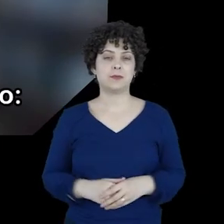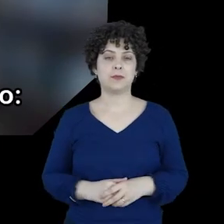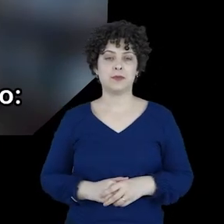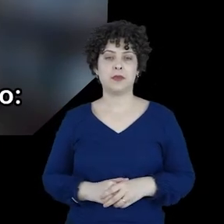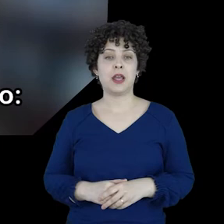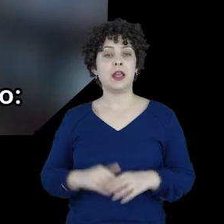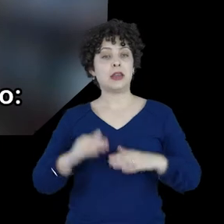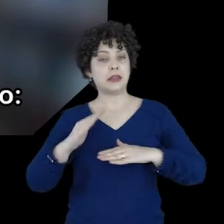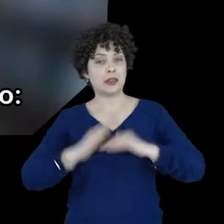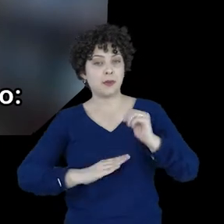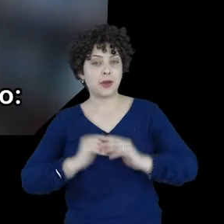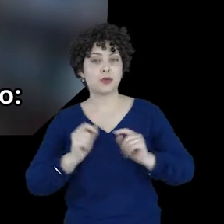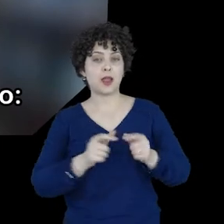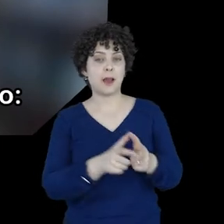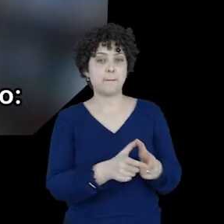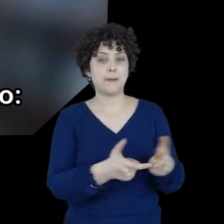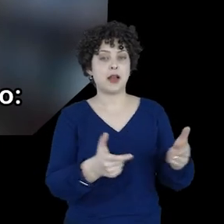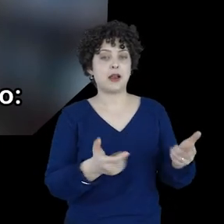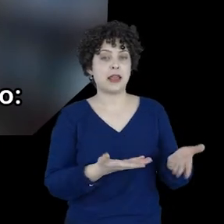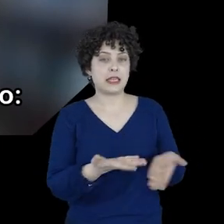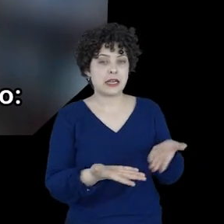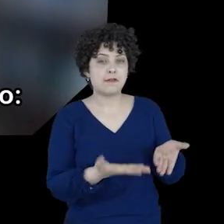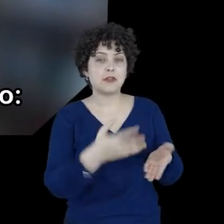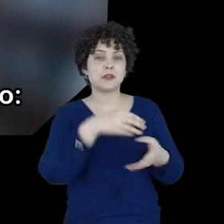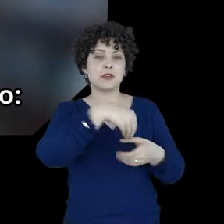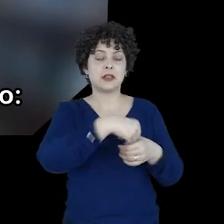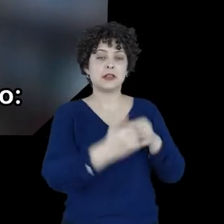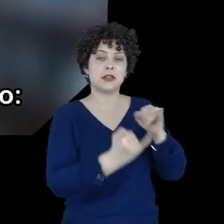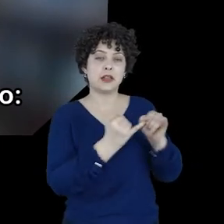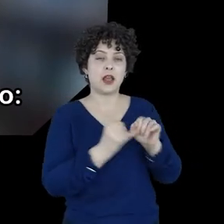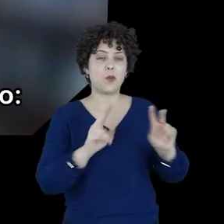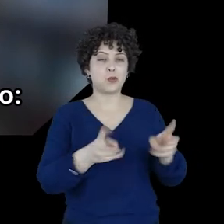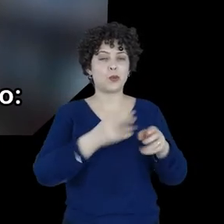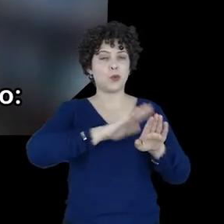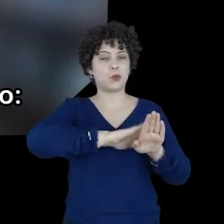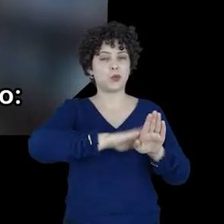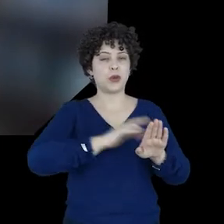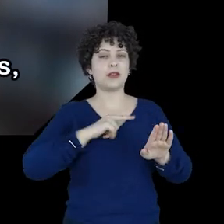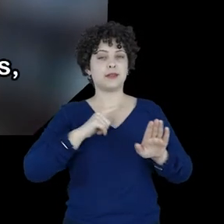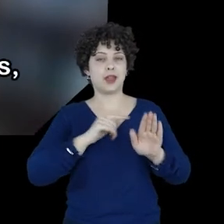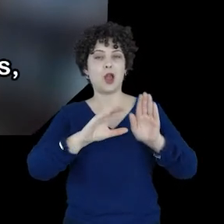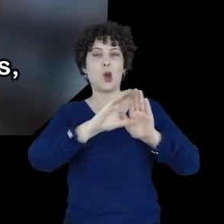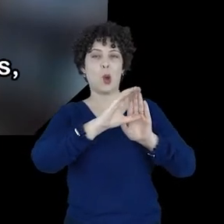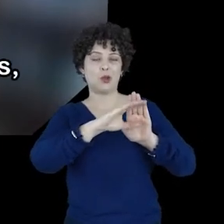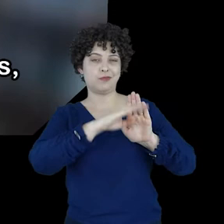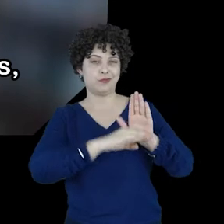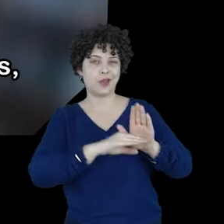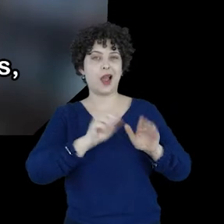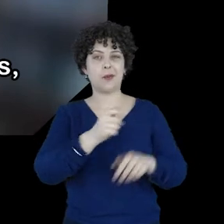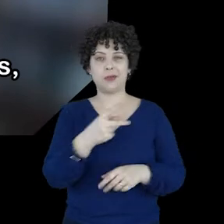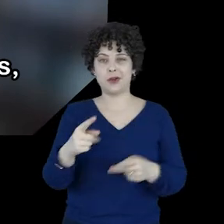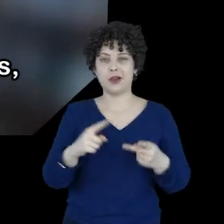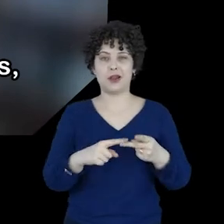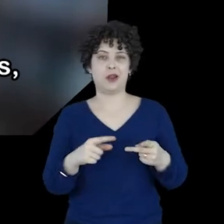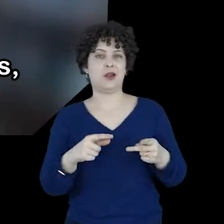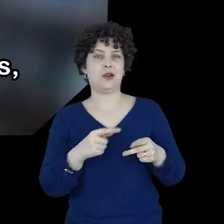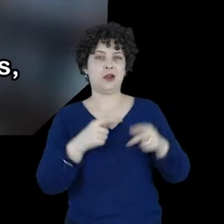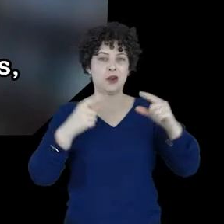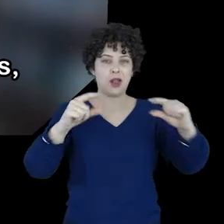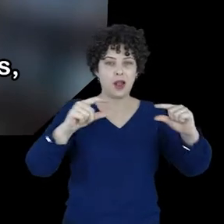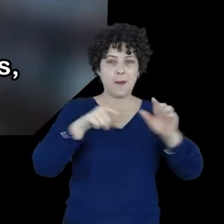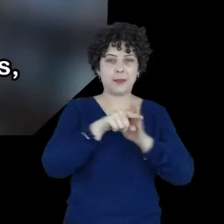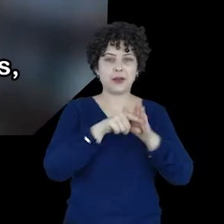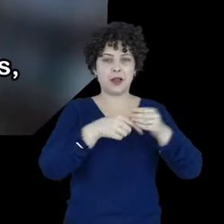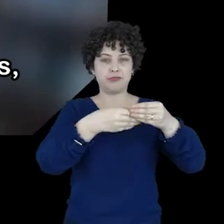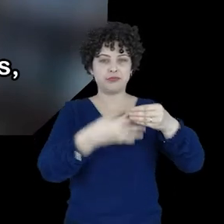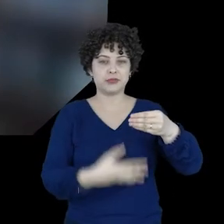Na prática, a maioria dos serviços online com fins lucrativos estão cobertos no código. Aplicativos, motores de busca, redes